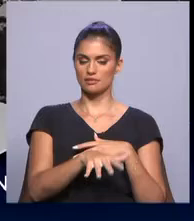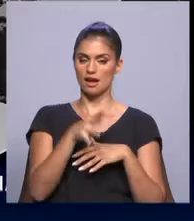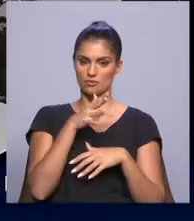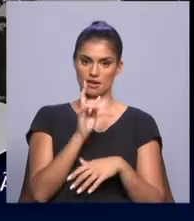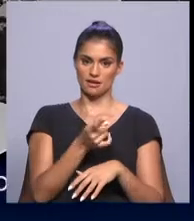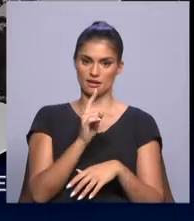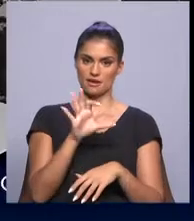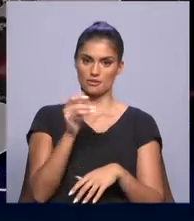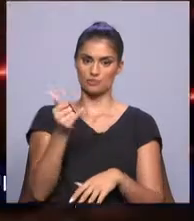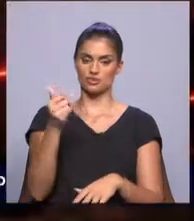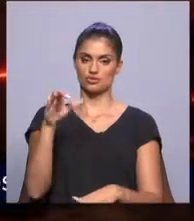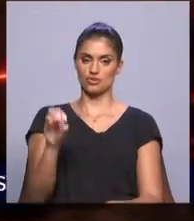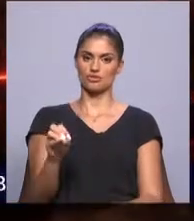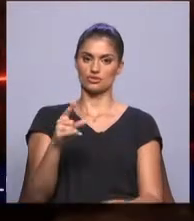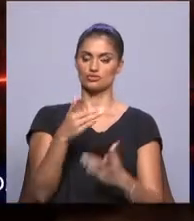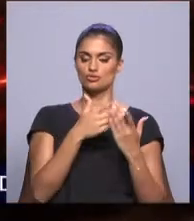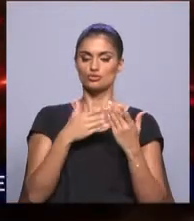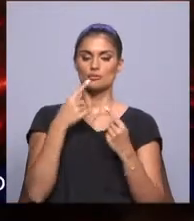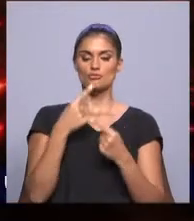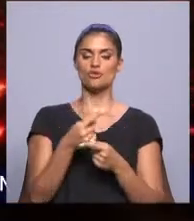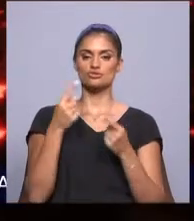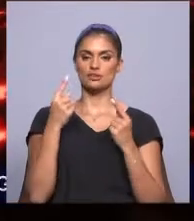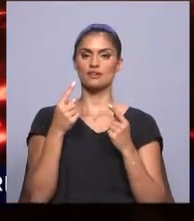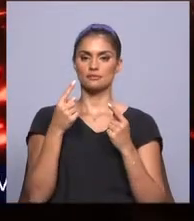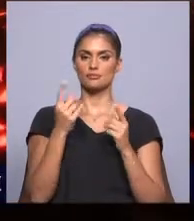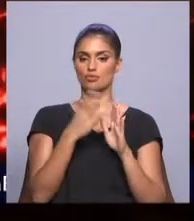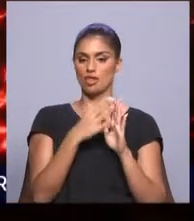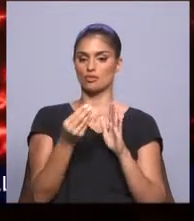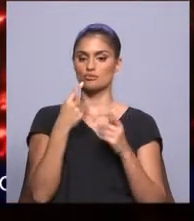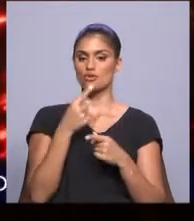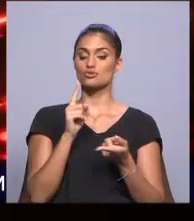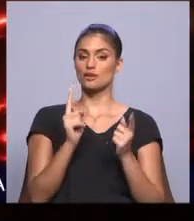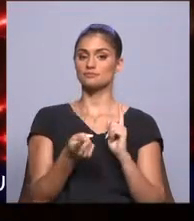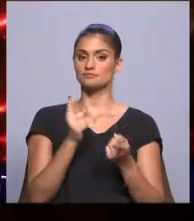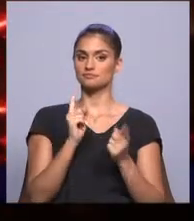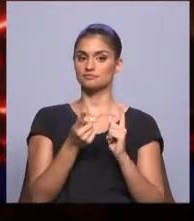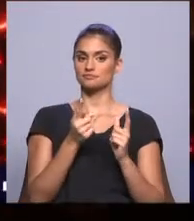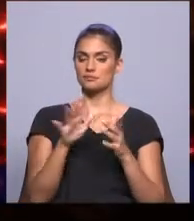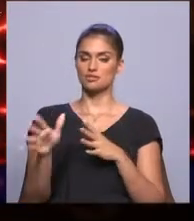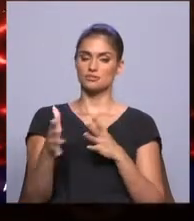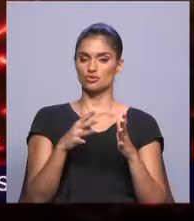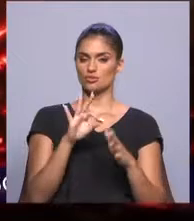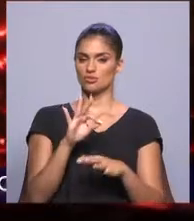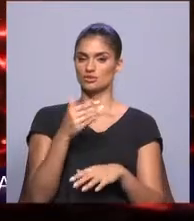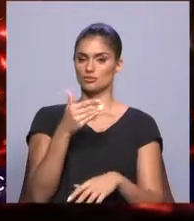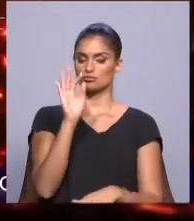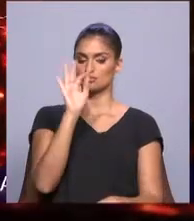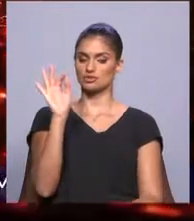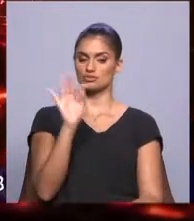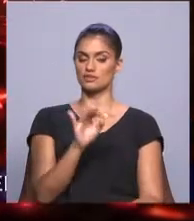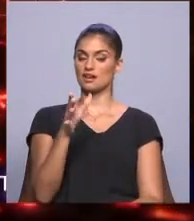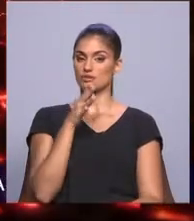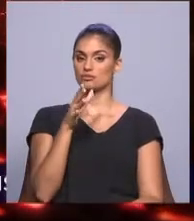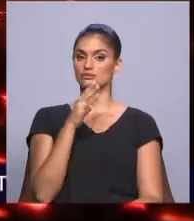é H2O. E este estudo, este modelo, diz o seguinte: aproximadamente 41% da água